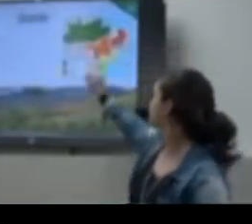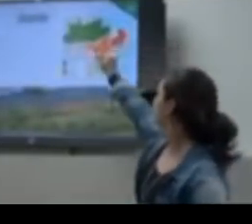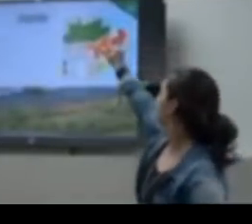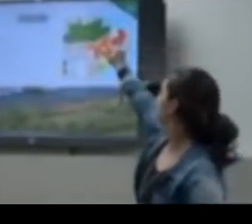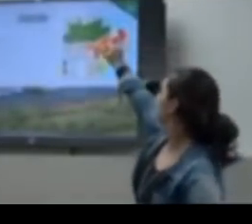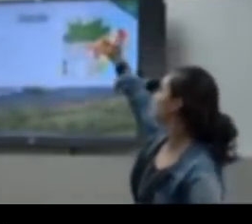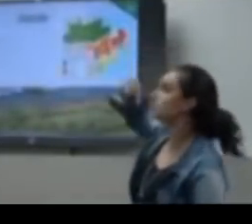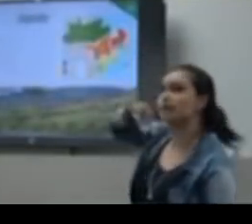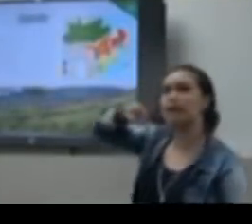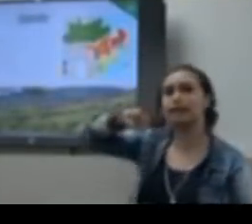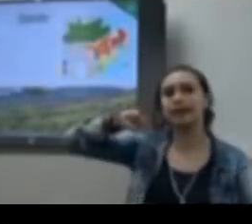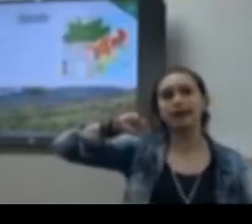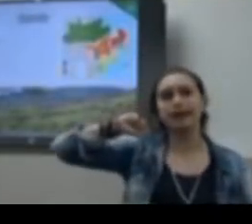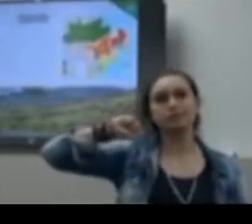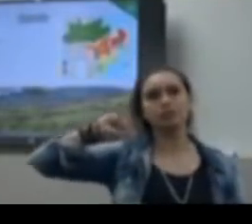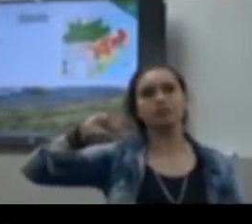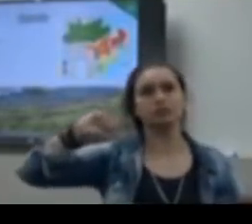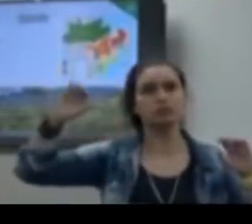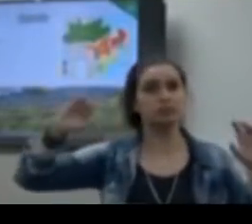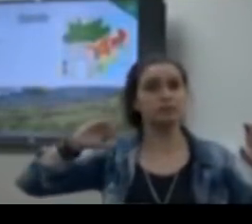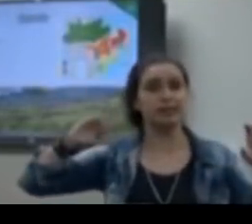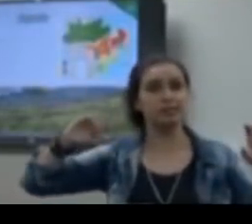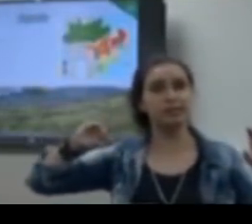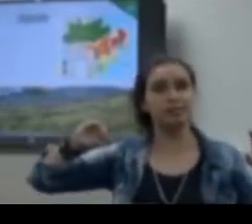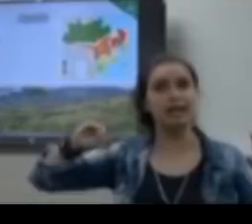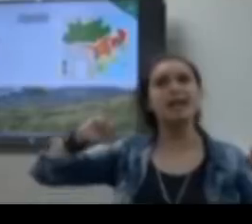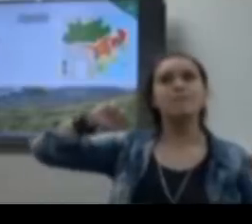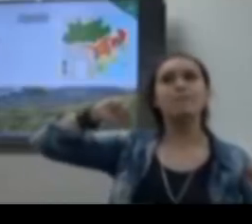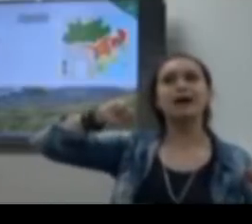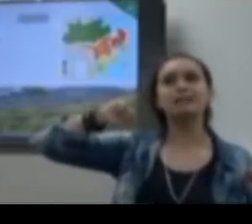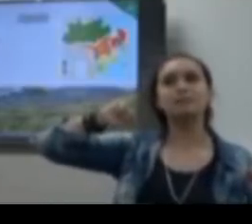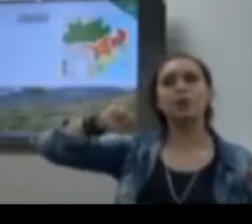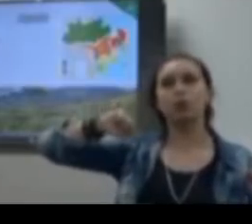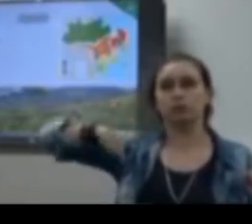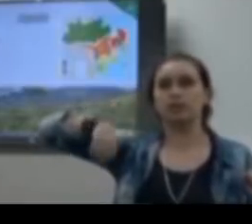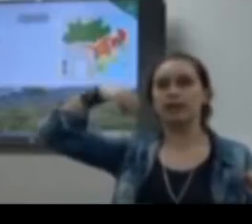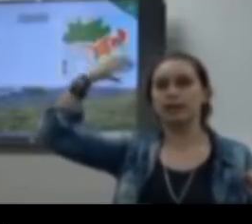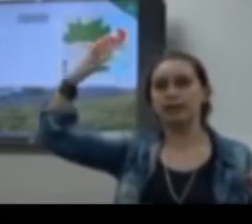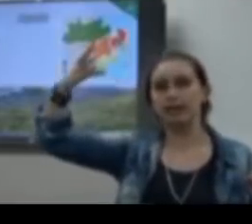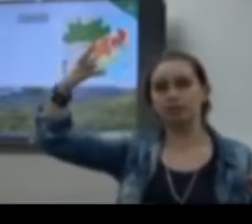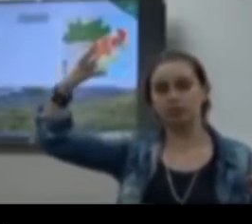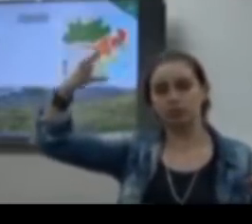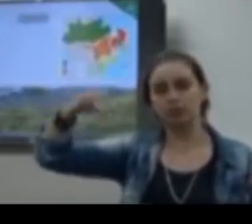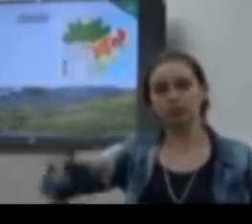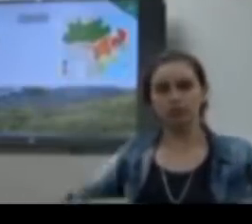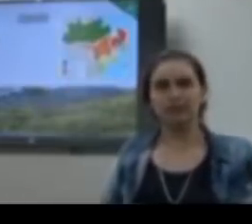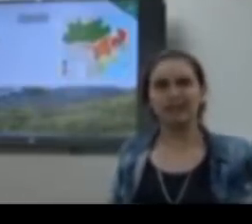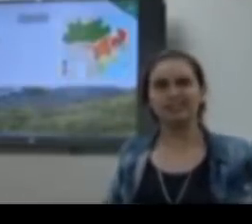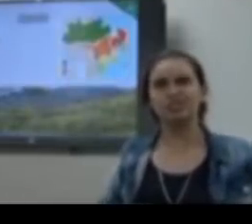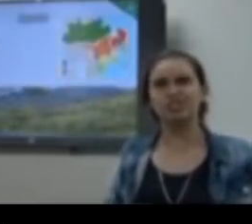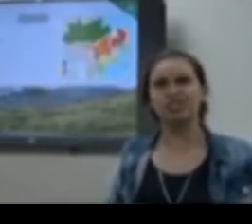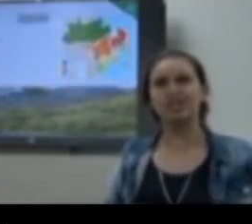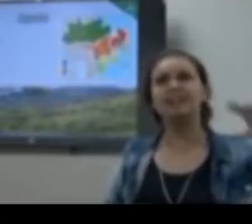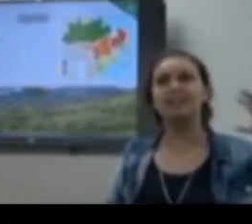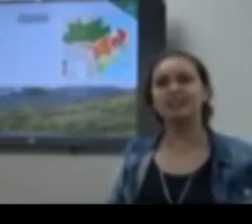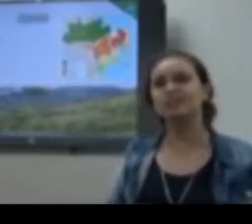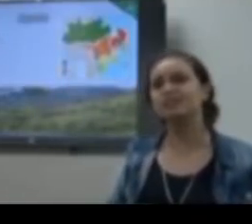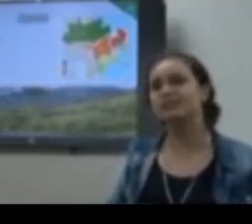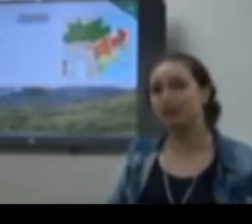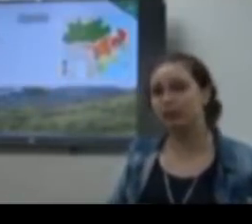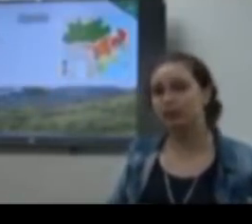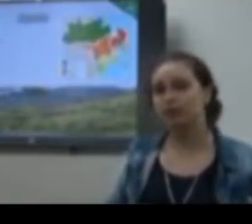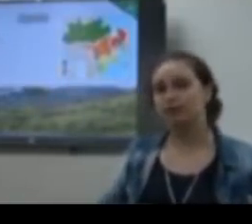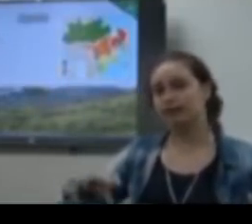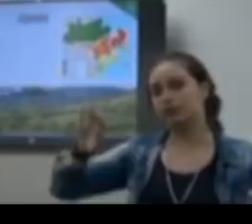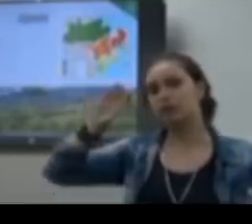área de transição entre mares e morros e entre a Caatinga. 2 coisas bem diferentes, né? Mares e morros, quente e úmido. Caatinga,